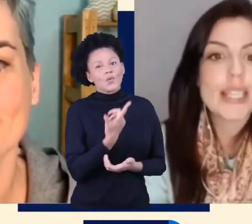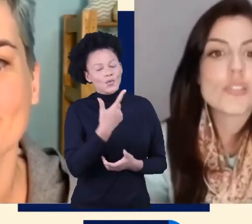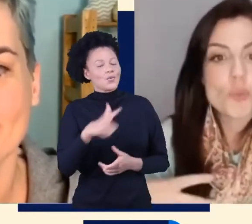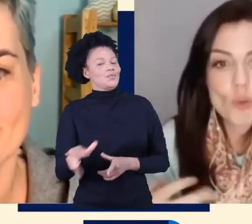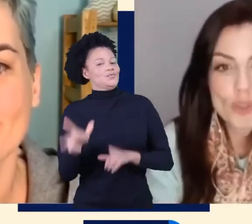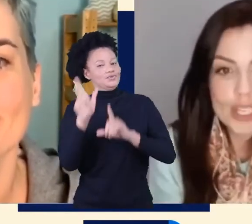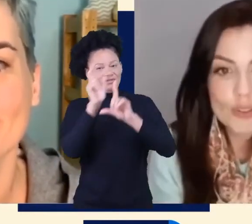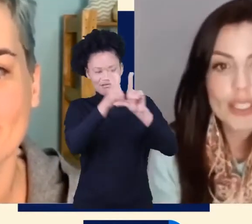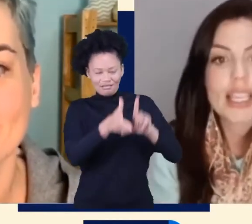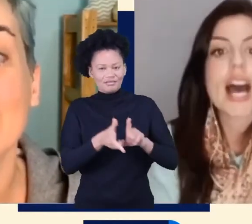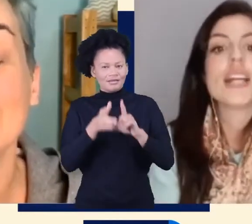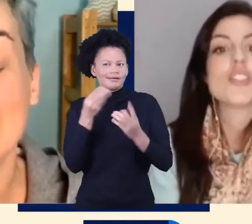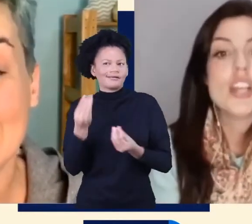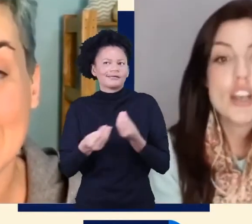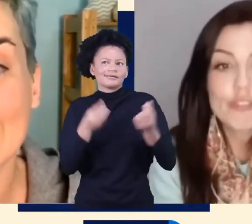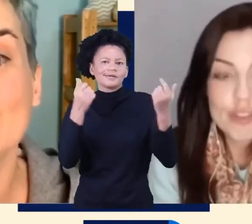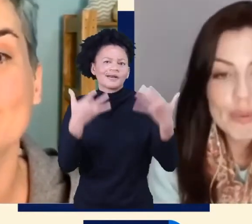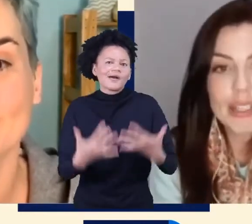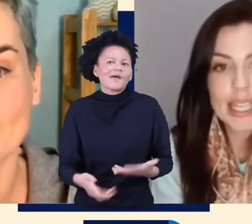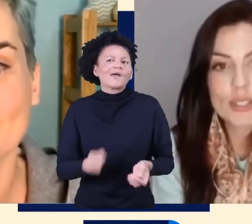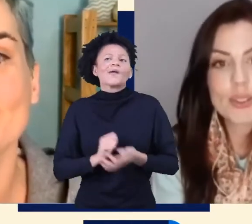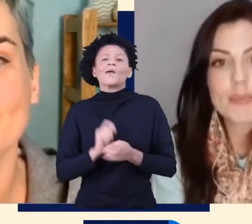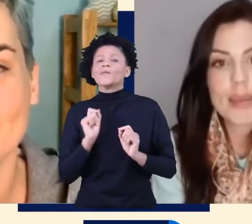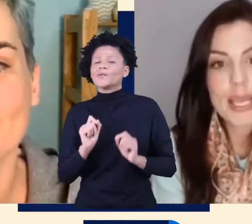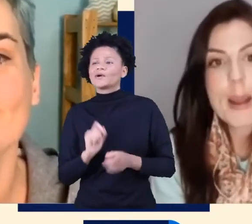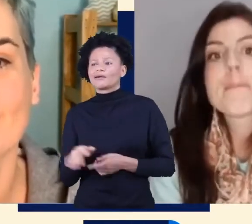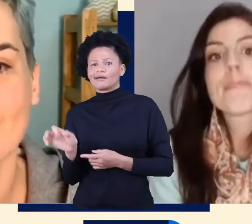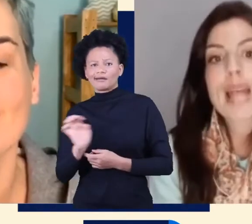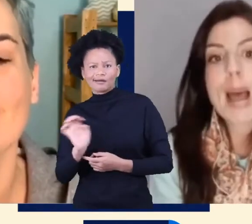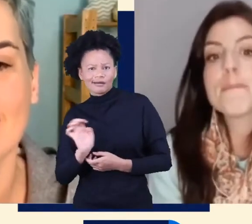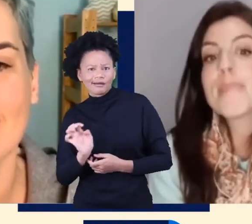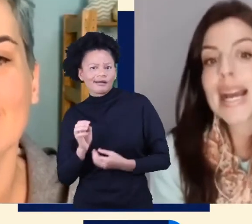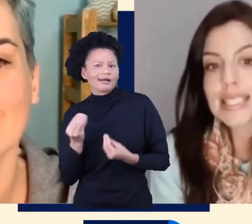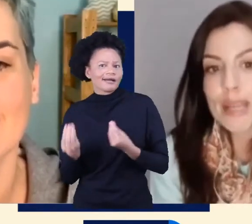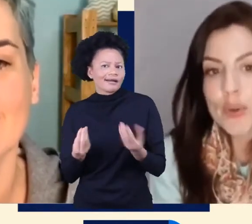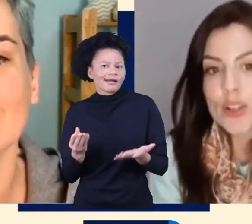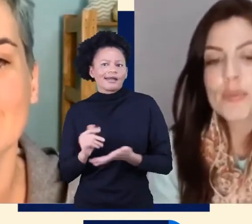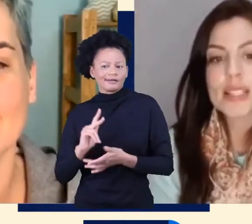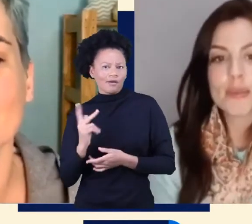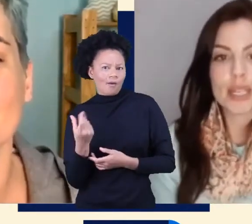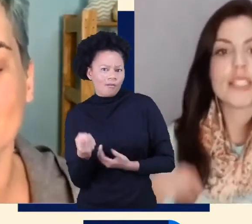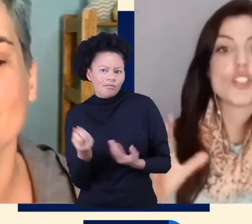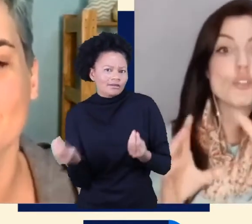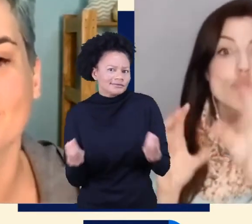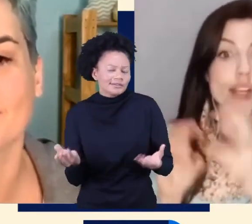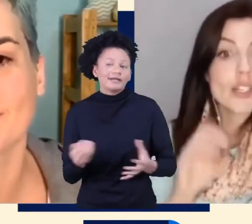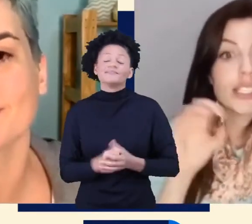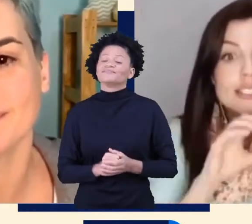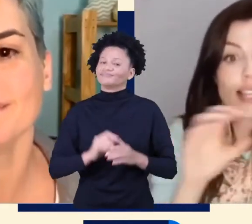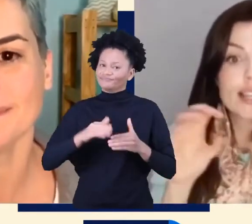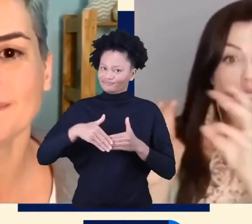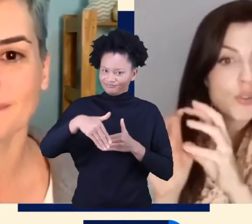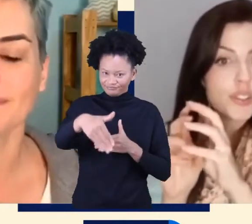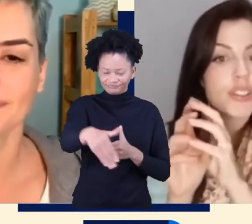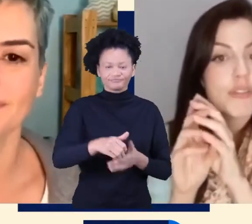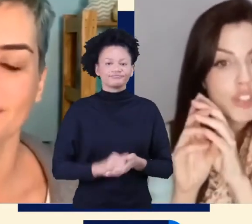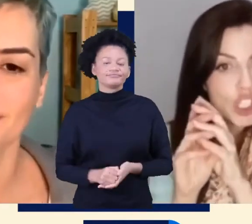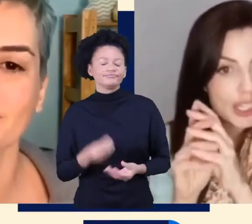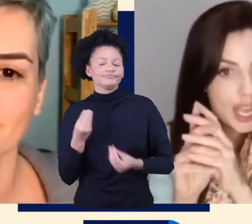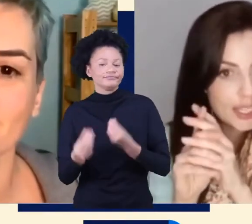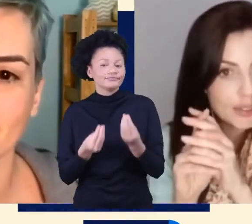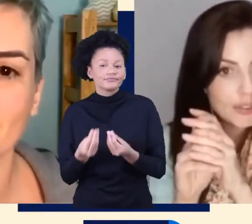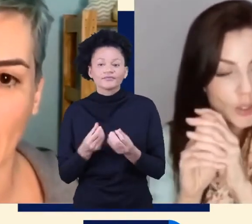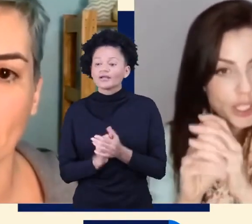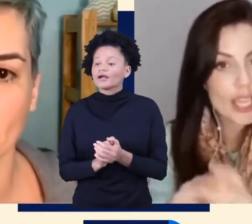como é que explica sobre homossexualidade. Sim. Vamos falar isso também. Tá? Mas na próxima semana, gente, eu vou reorganizar essas coisas da